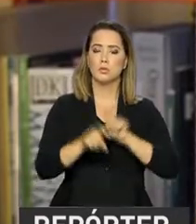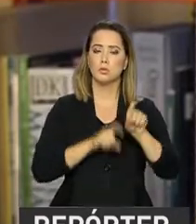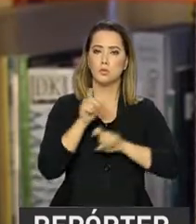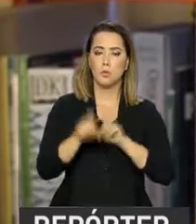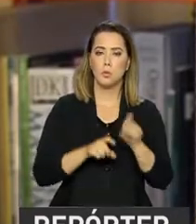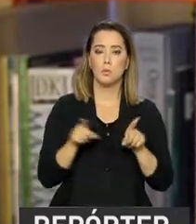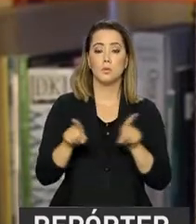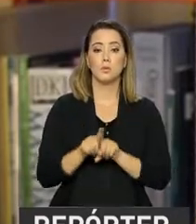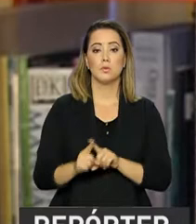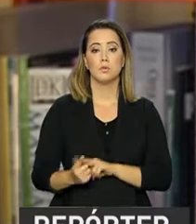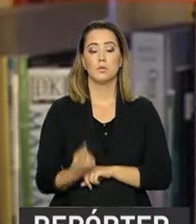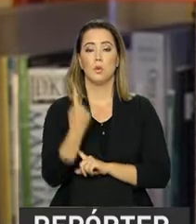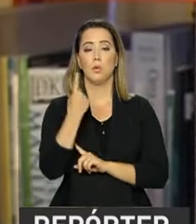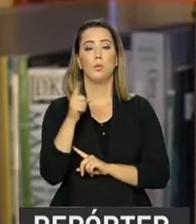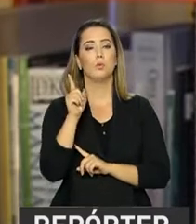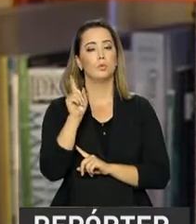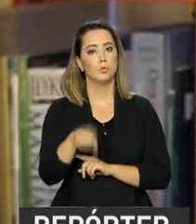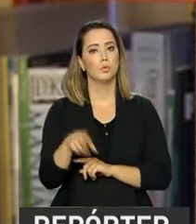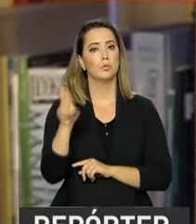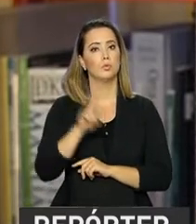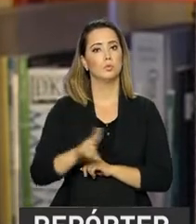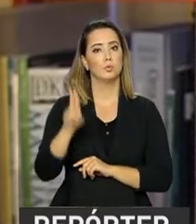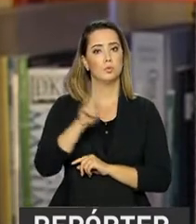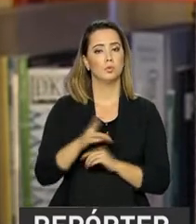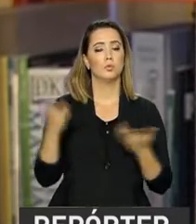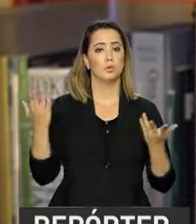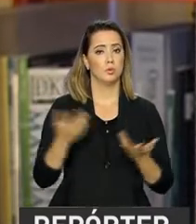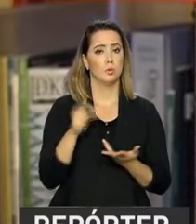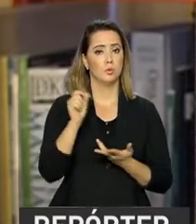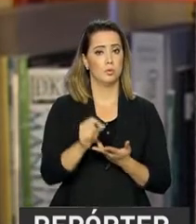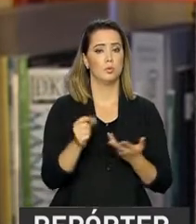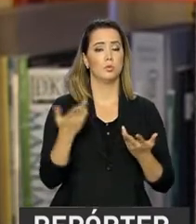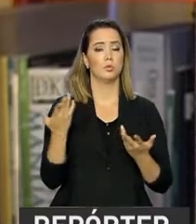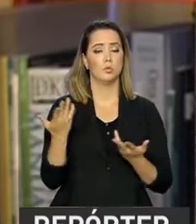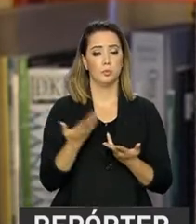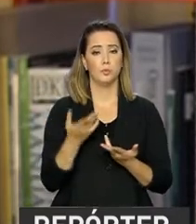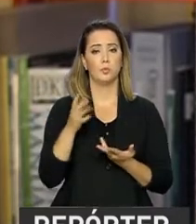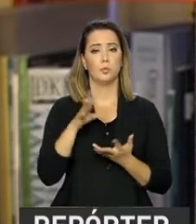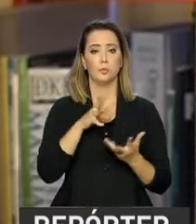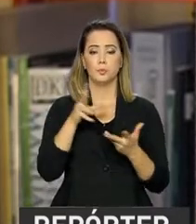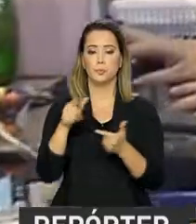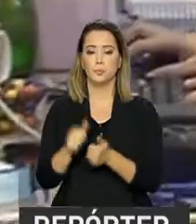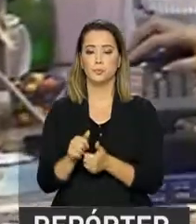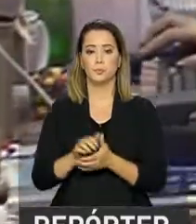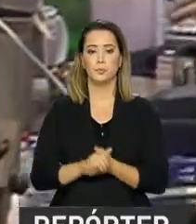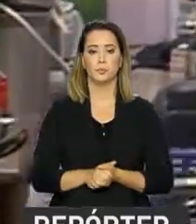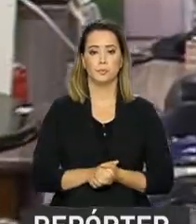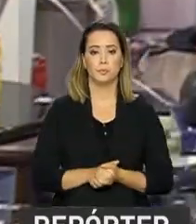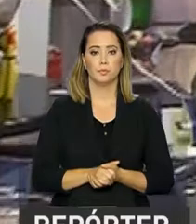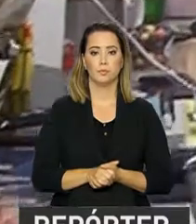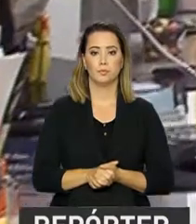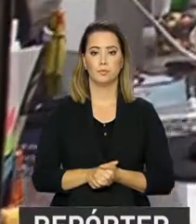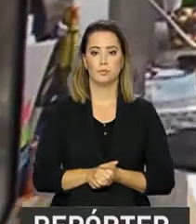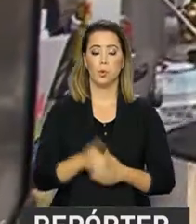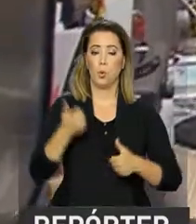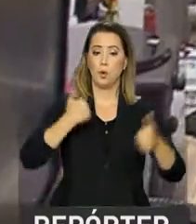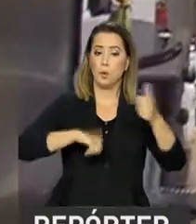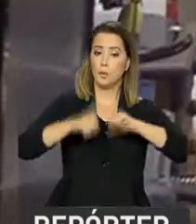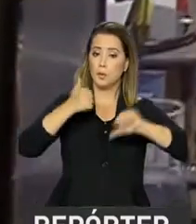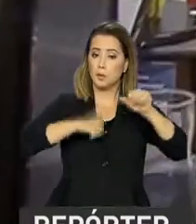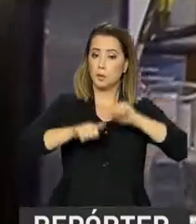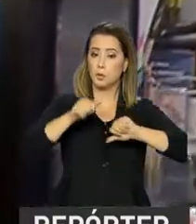dos grandes gargalos os métodos até alternativos atualmente utilizados em todo o mundo o laboratório fica na capital